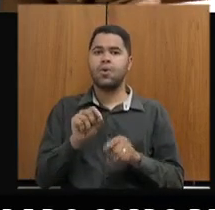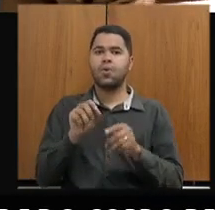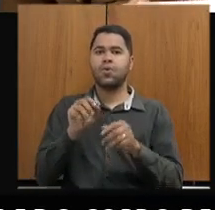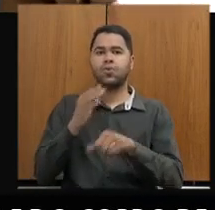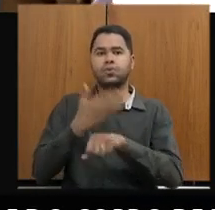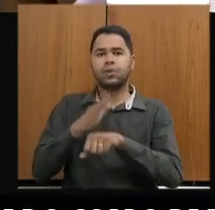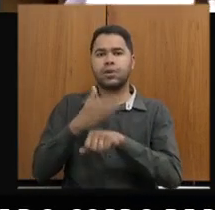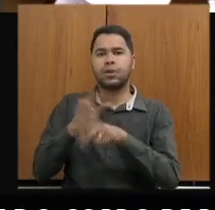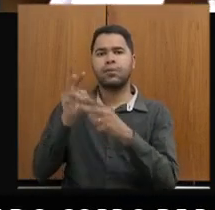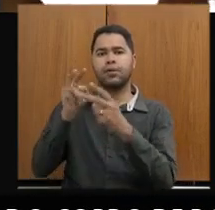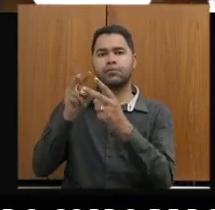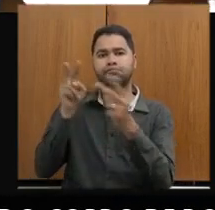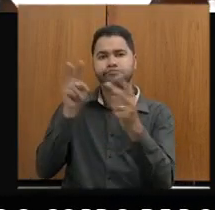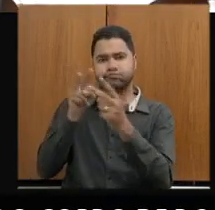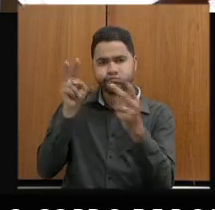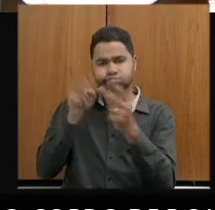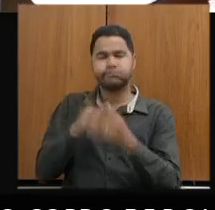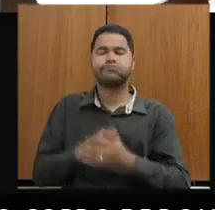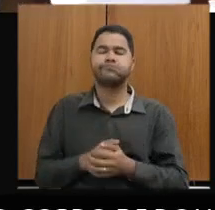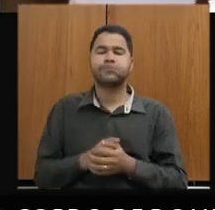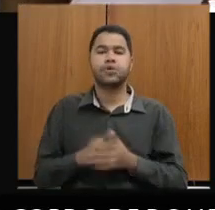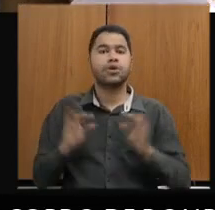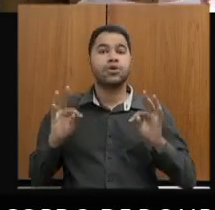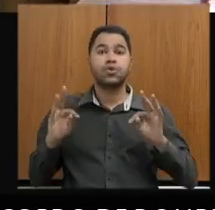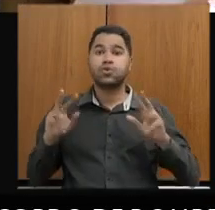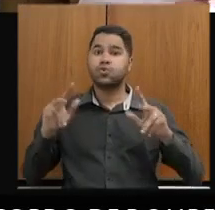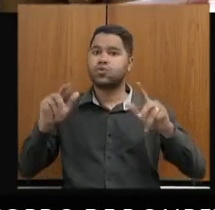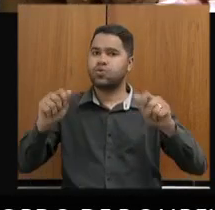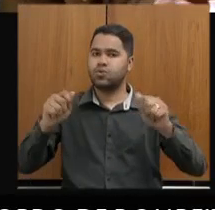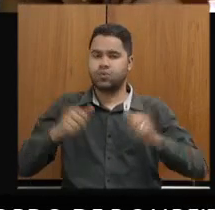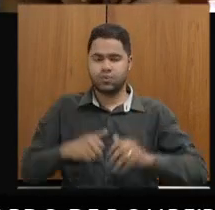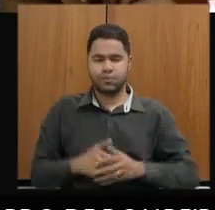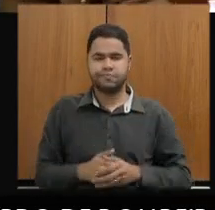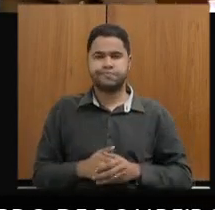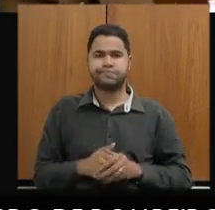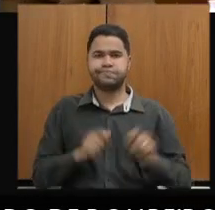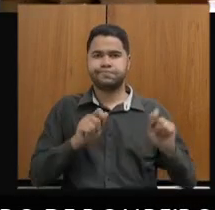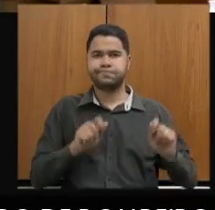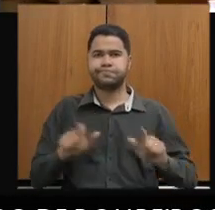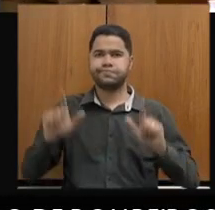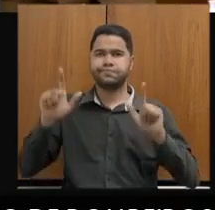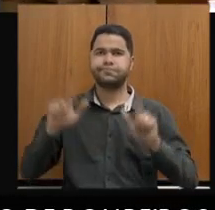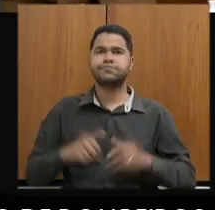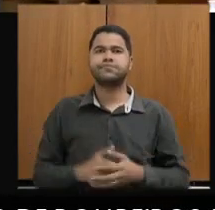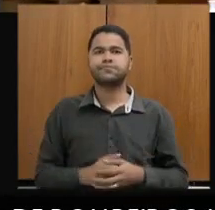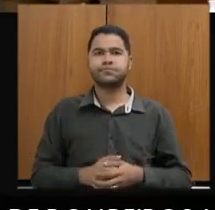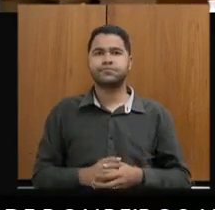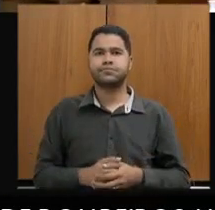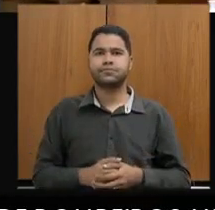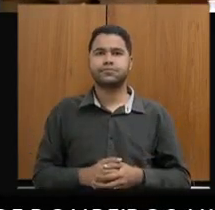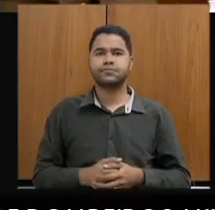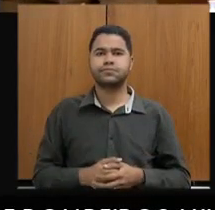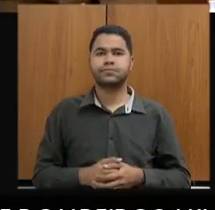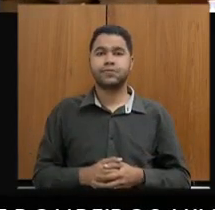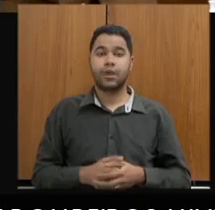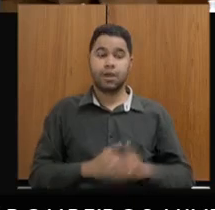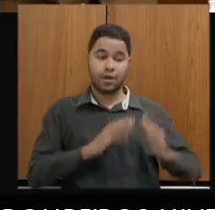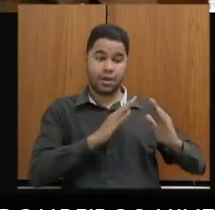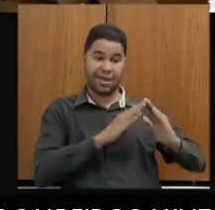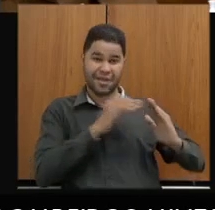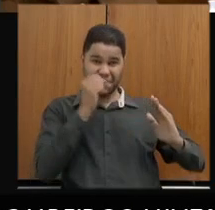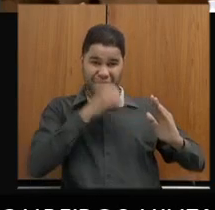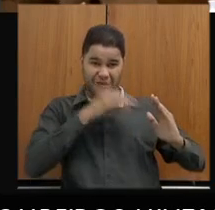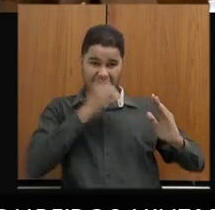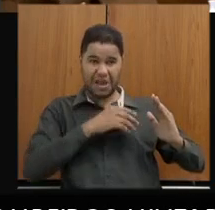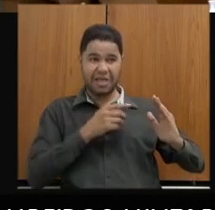e um treinamento virtual para toda a Nossa tropa pode passar por favor tô na prevenção à violência doméstica